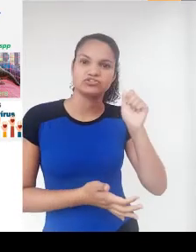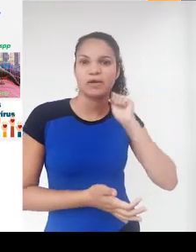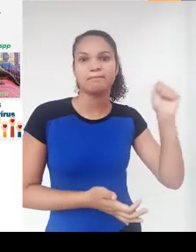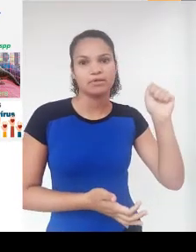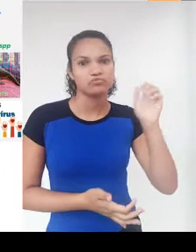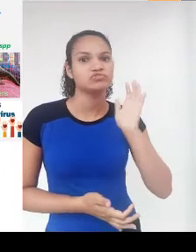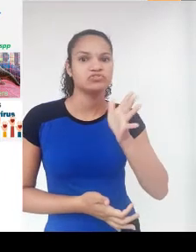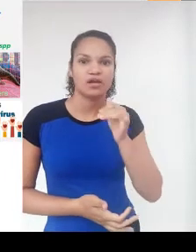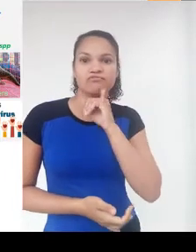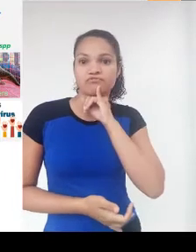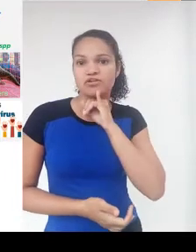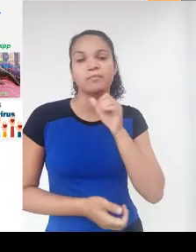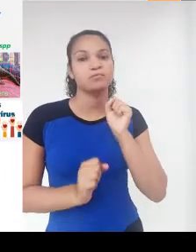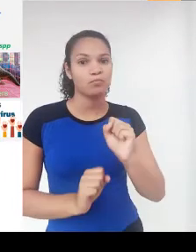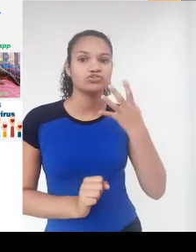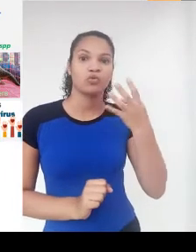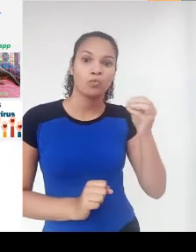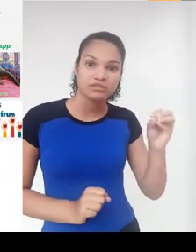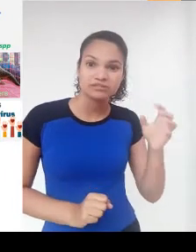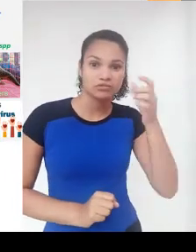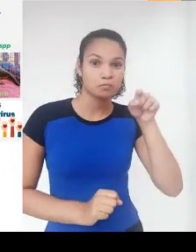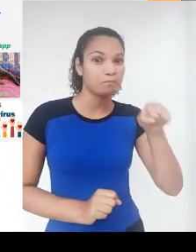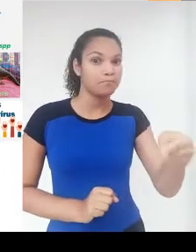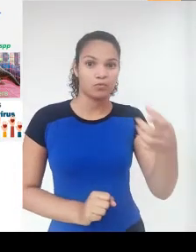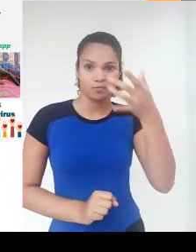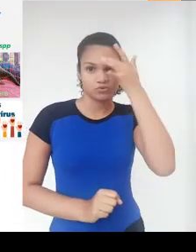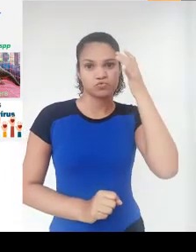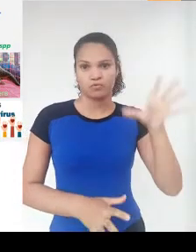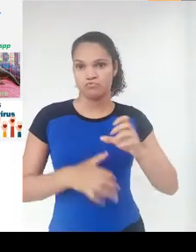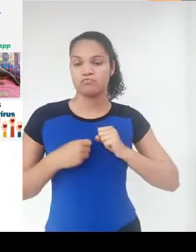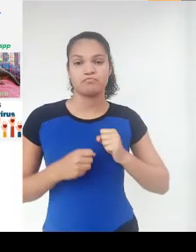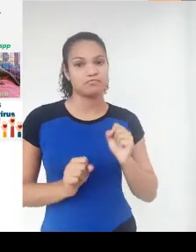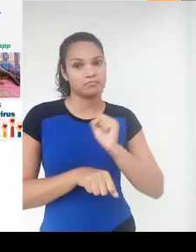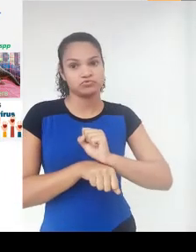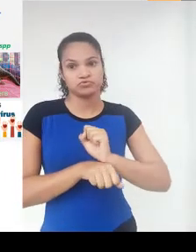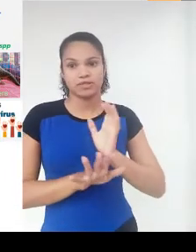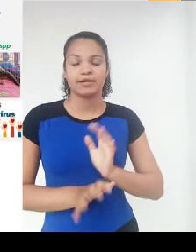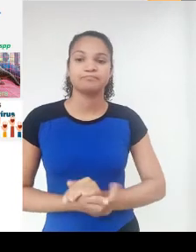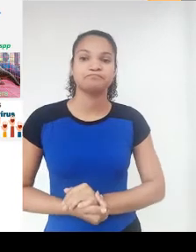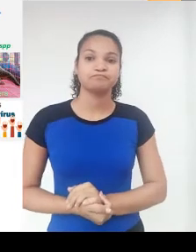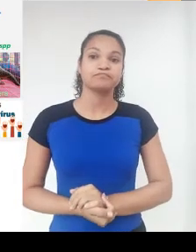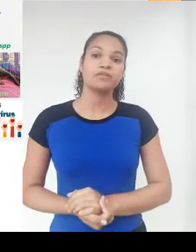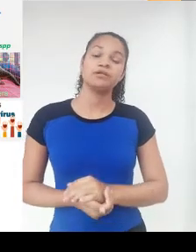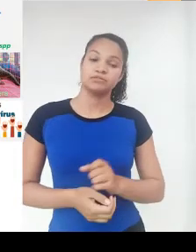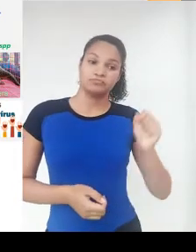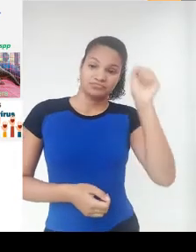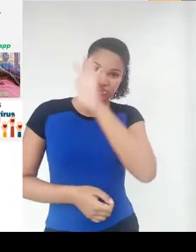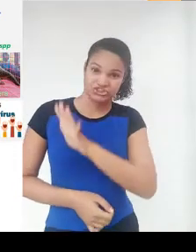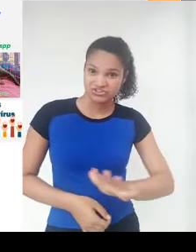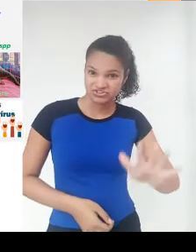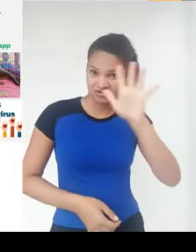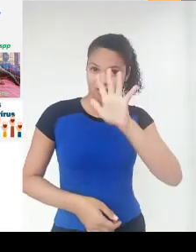talvez, infelizmente, a 400 mil casos, 500 mil casos. Vamos aguardar. E, então, dentro desse cenário